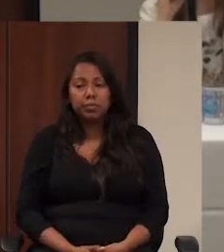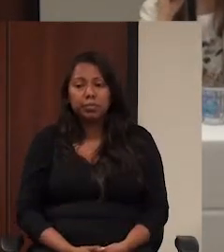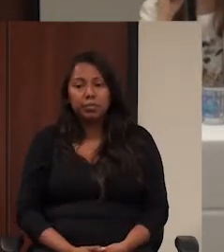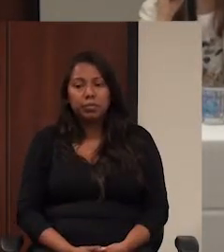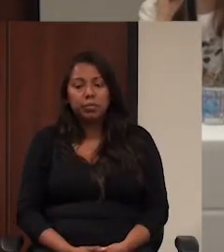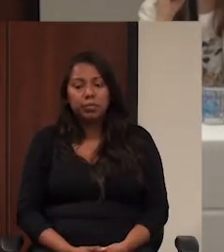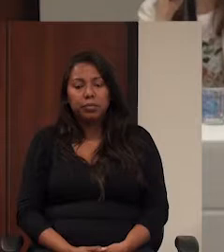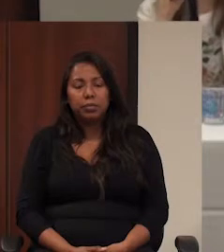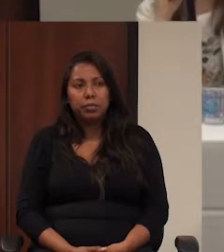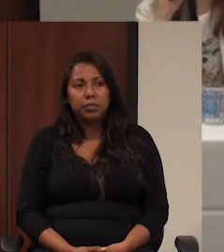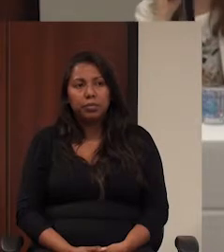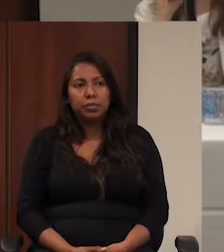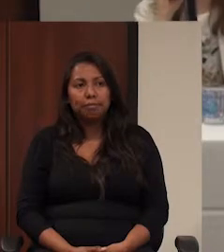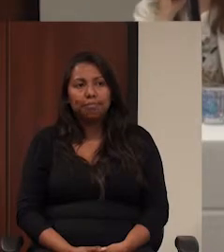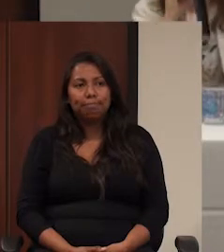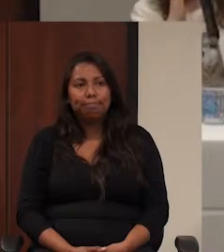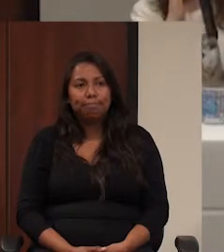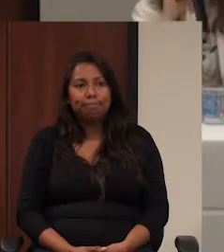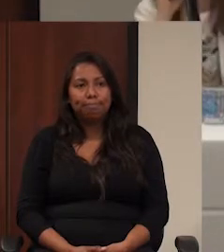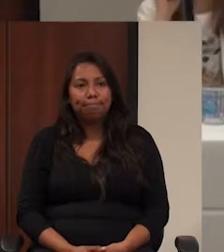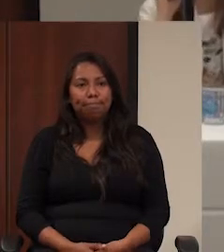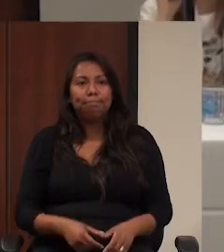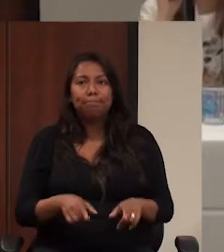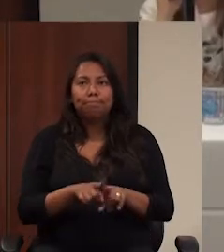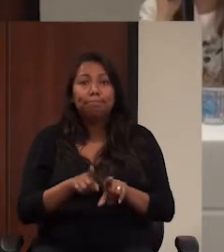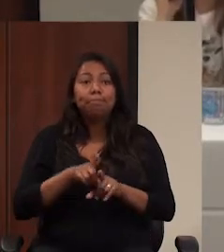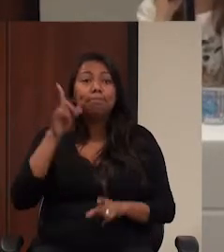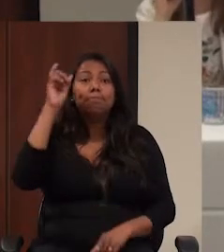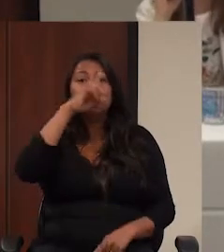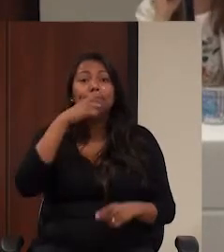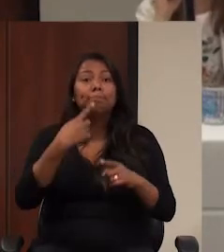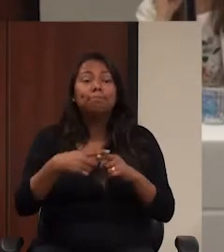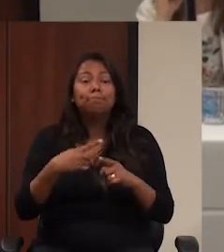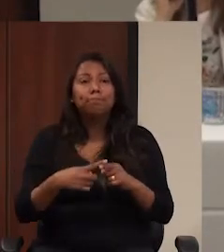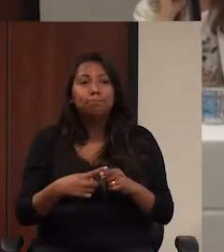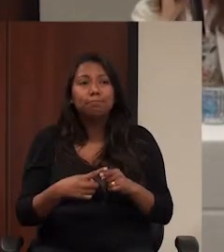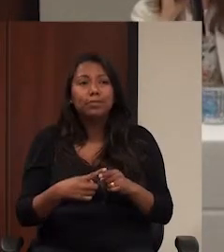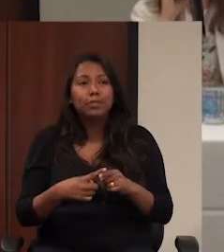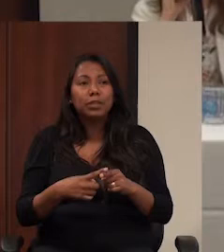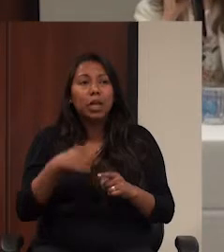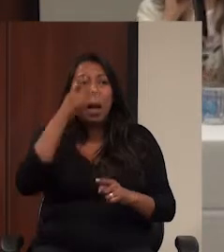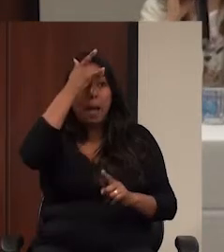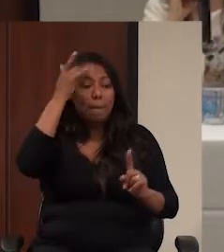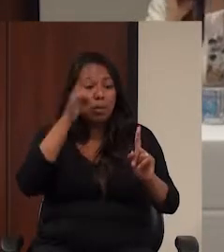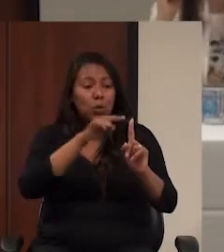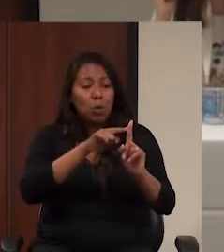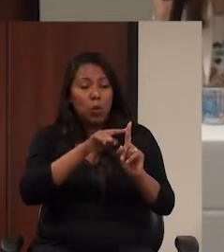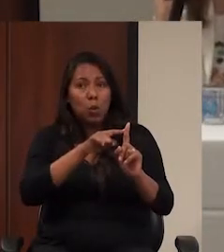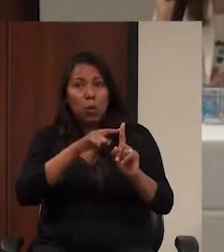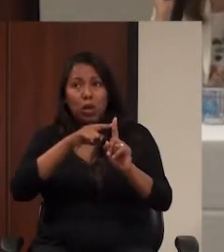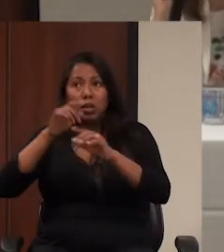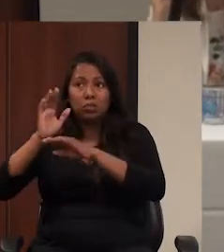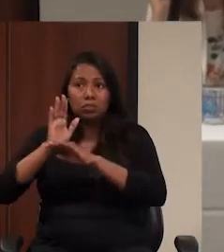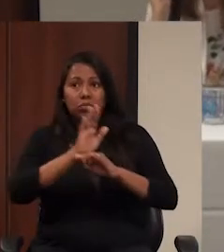E um pouco dessa dificuldade das pessoas lidarem com o tempo que leva para alguém que é apoiado estar pronto